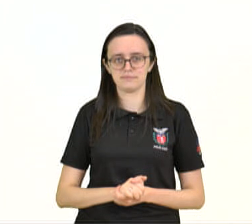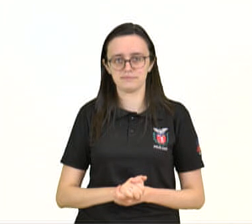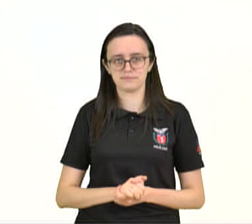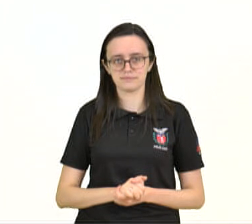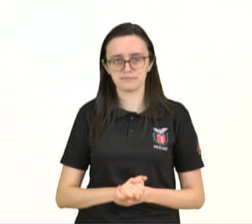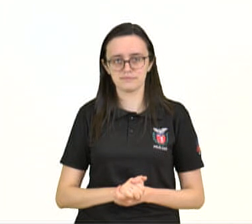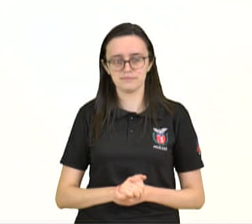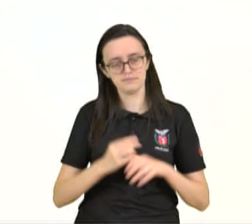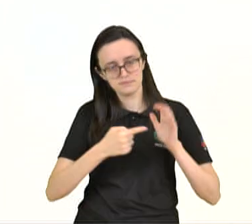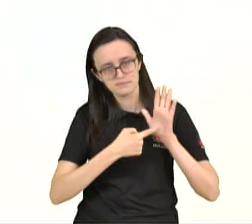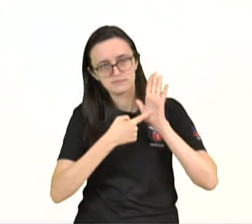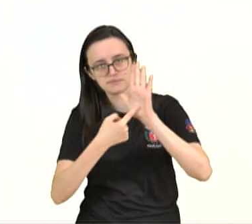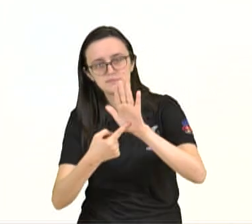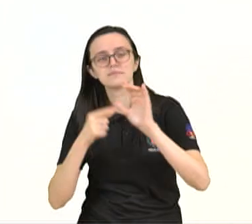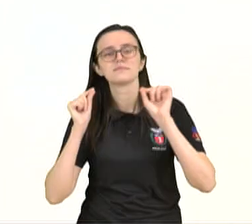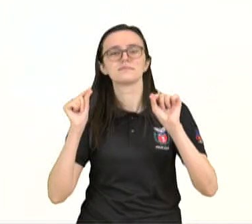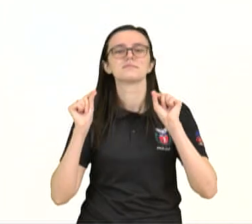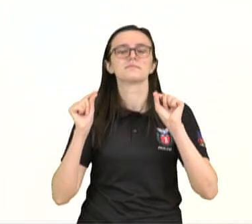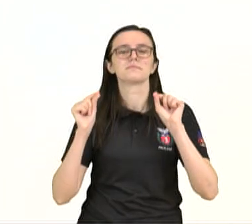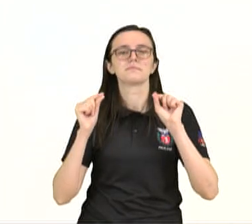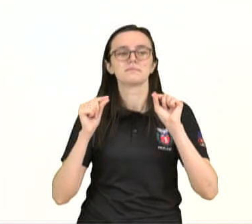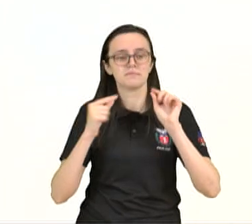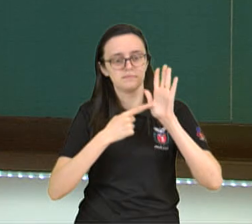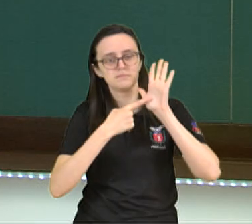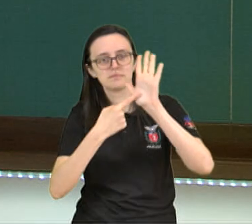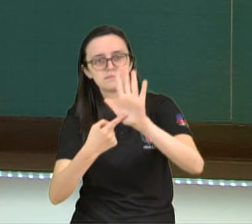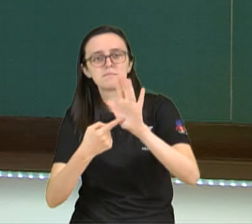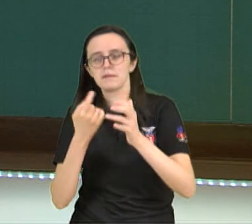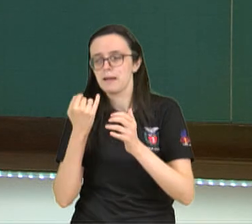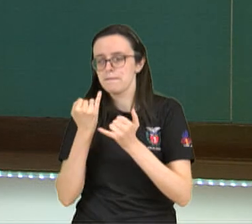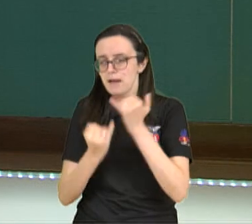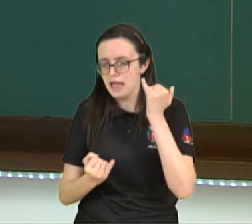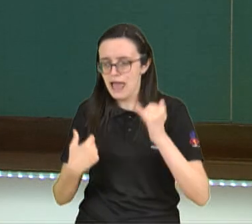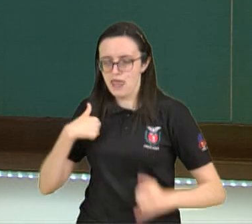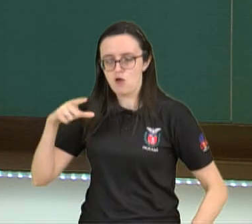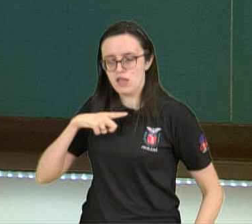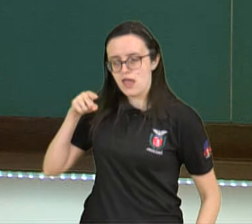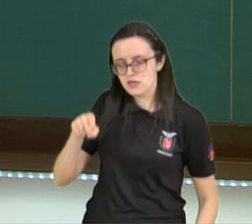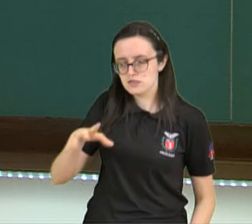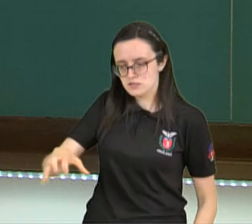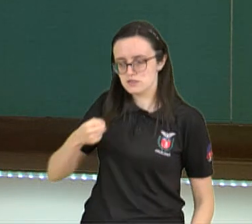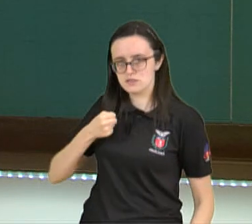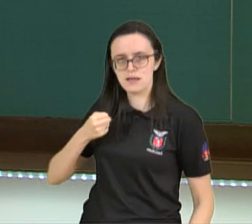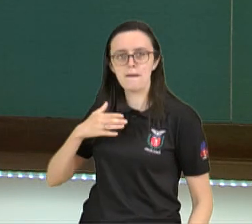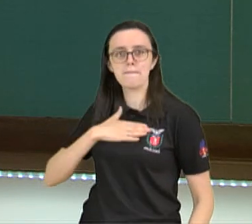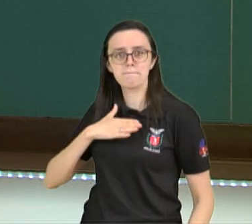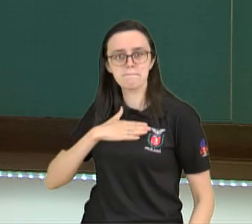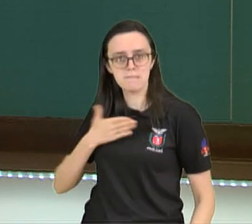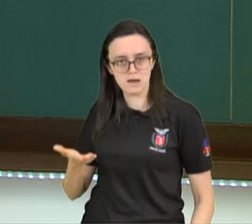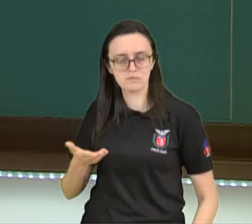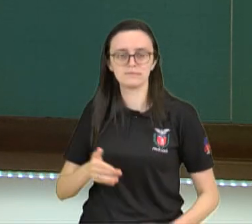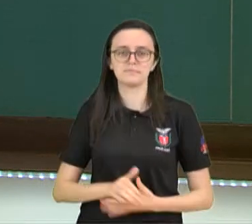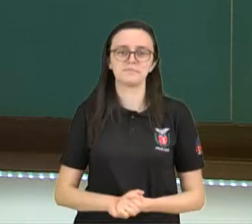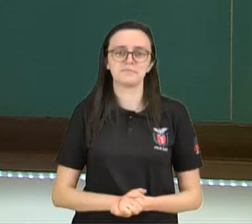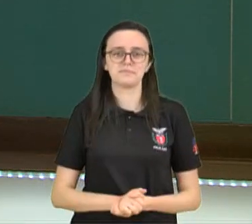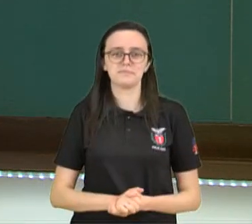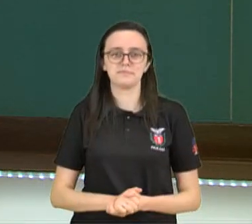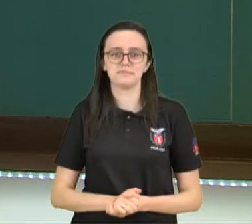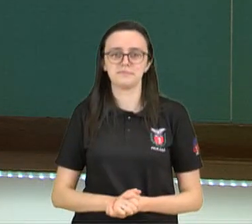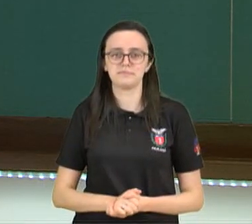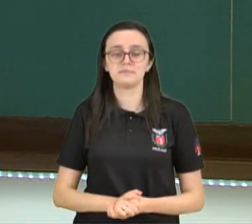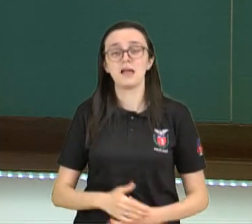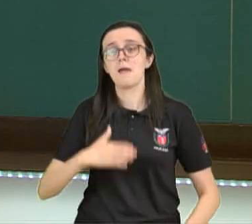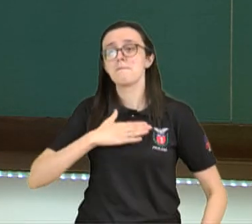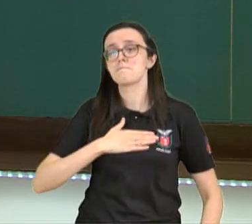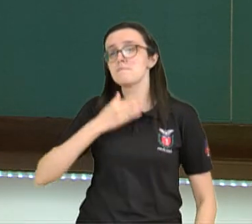possession. Expressa, então, é de posse mesmo, expressa posse. Mi tio tiene una casa en la playa.